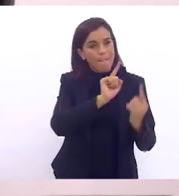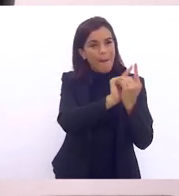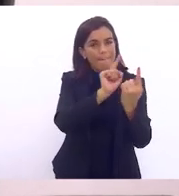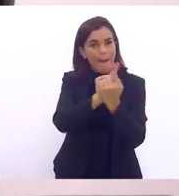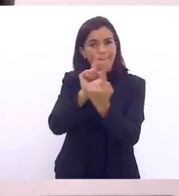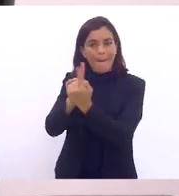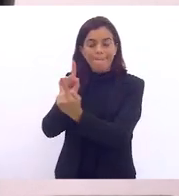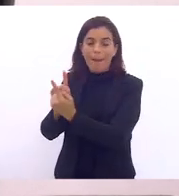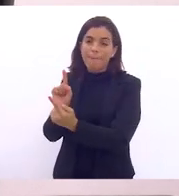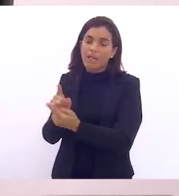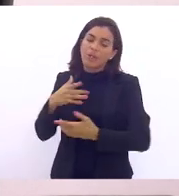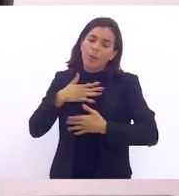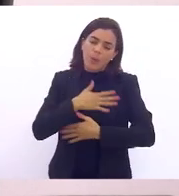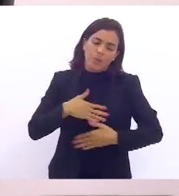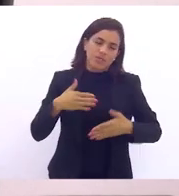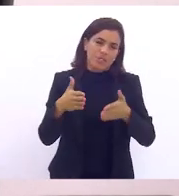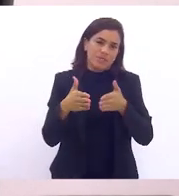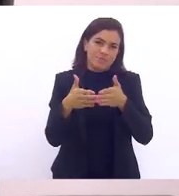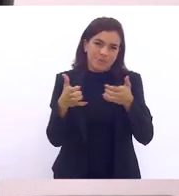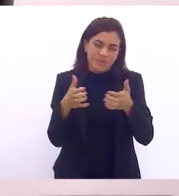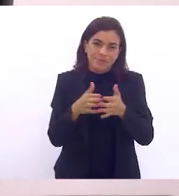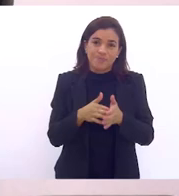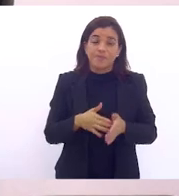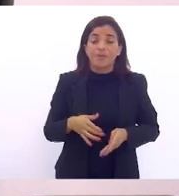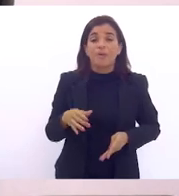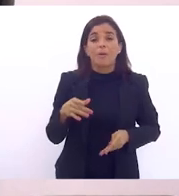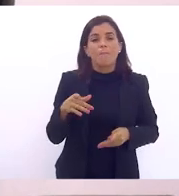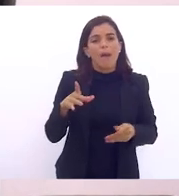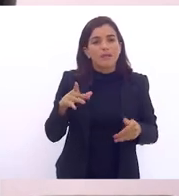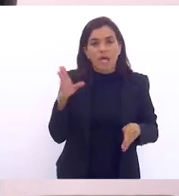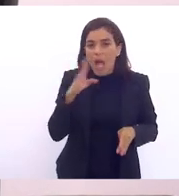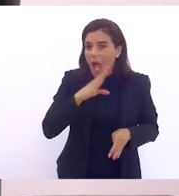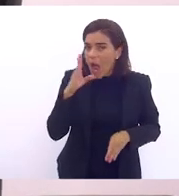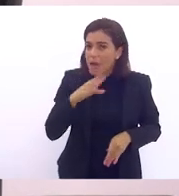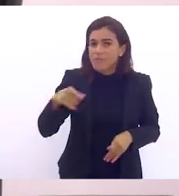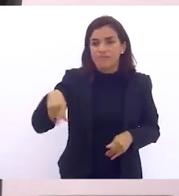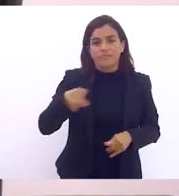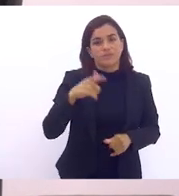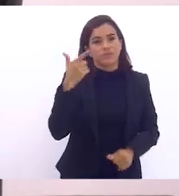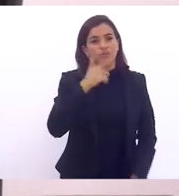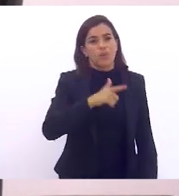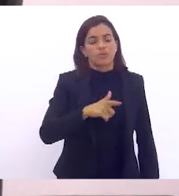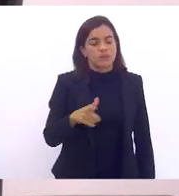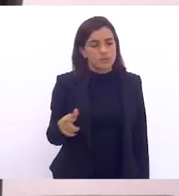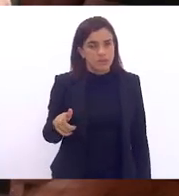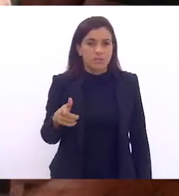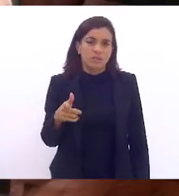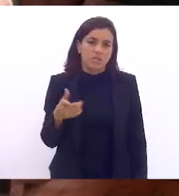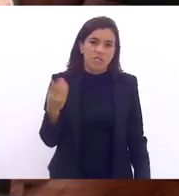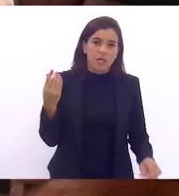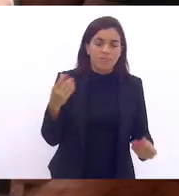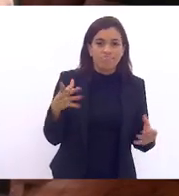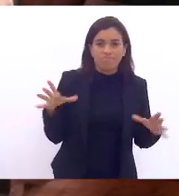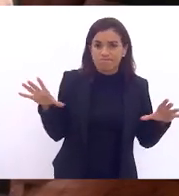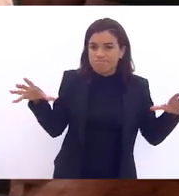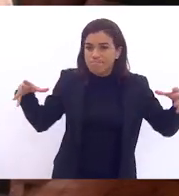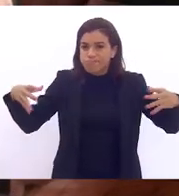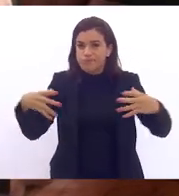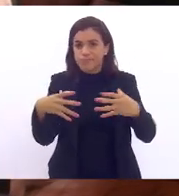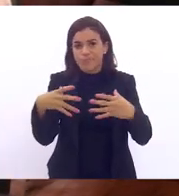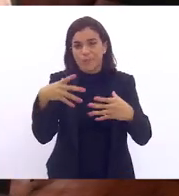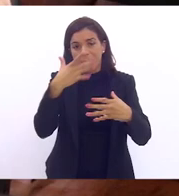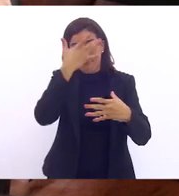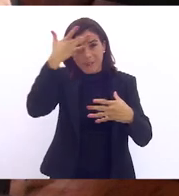então isso eu gostaria de pedir muito que o mais breve possível vocês consigam montar esse multirão esse